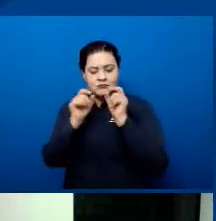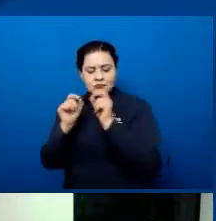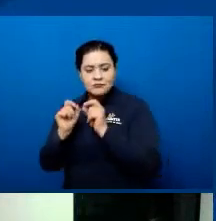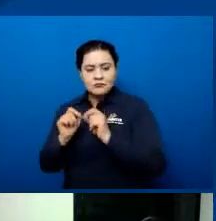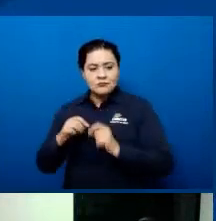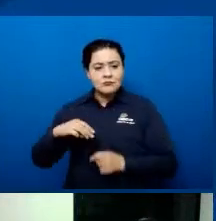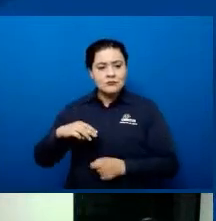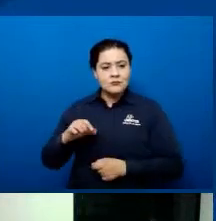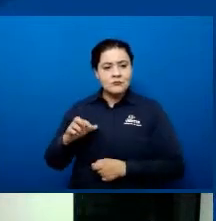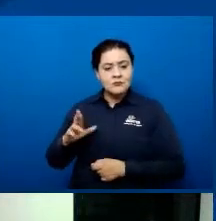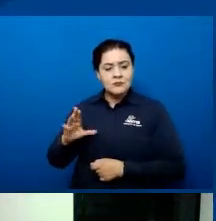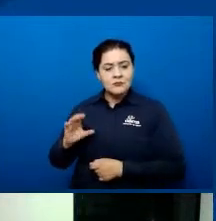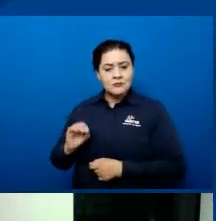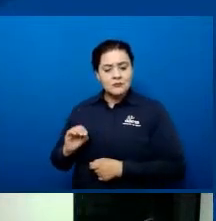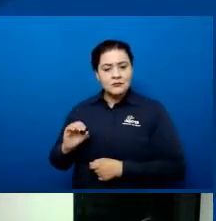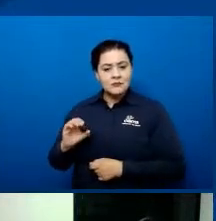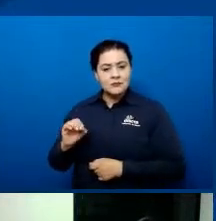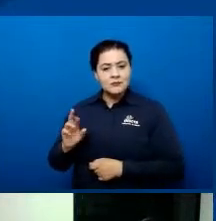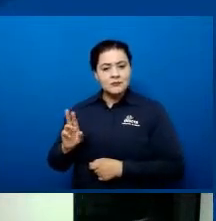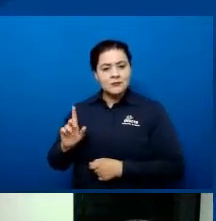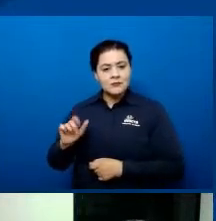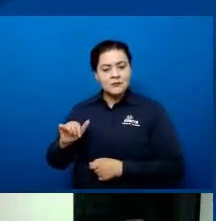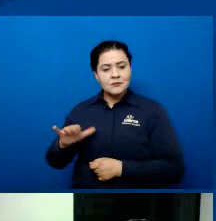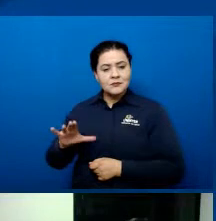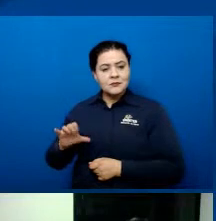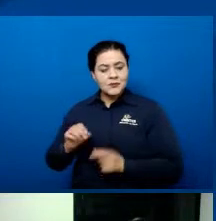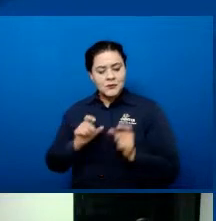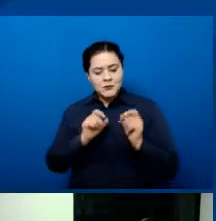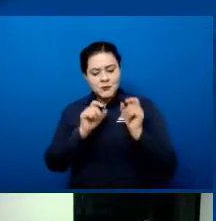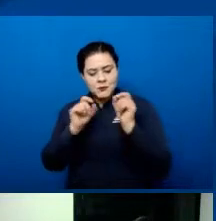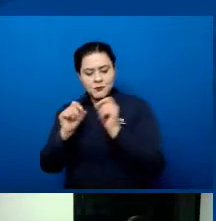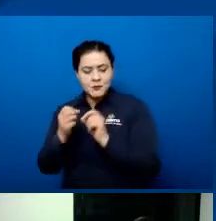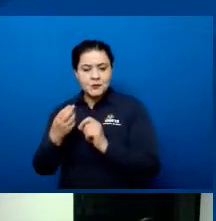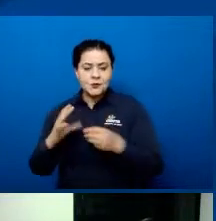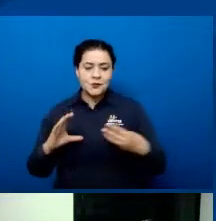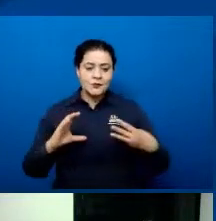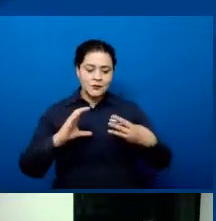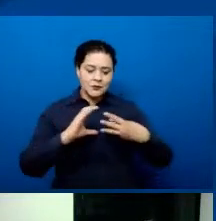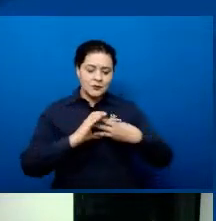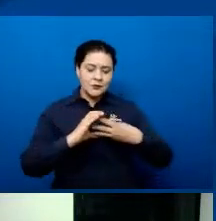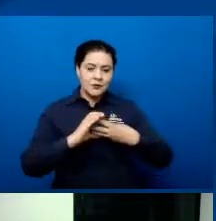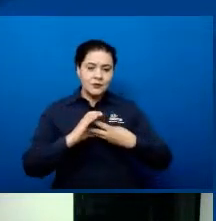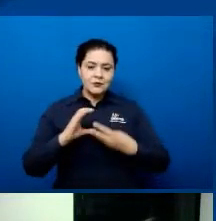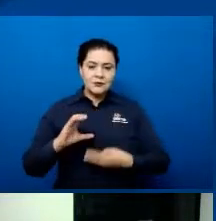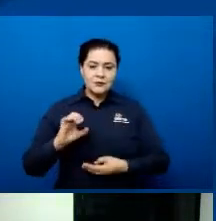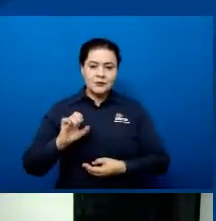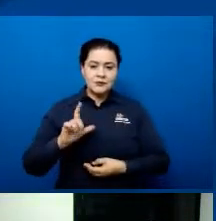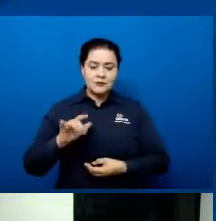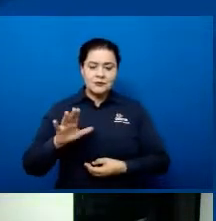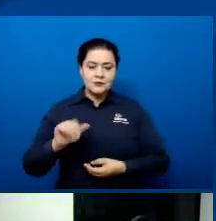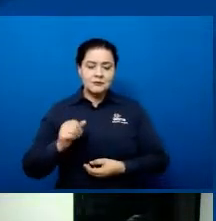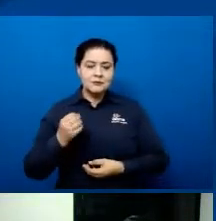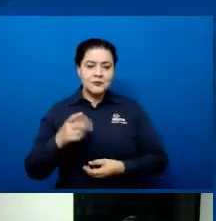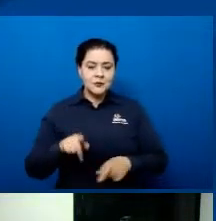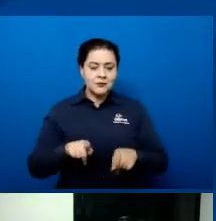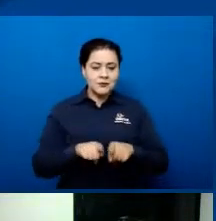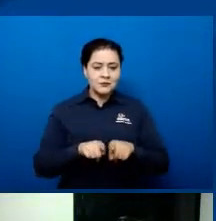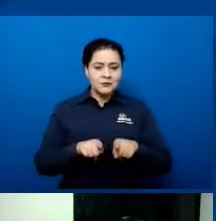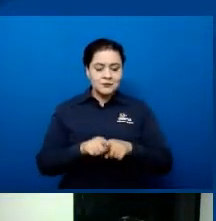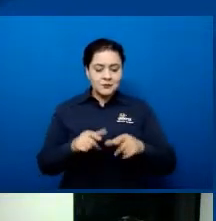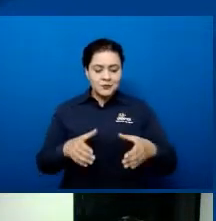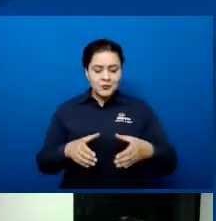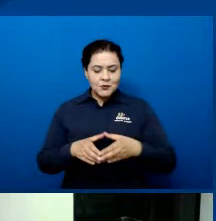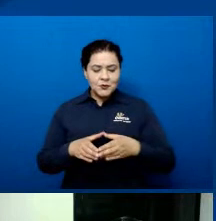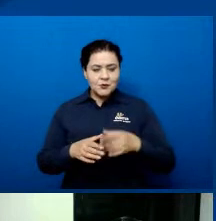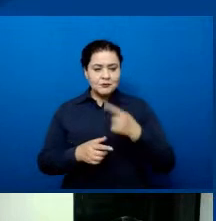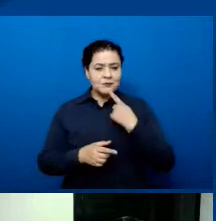materializar dentro da sala de vocês um micro-organismo, ou uma célula, ou um sistema circulatório, ou até mesmo essa brincadeira,